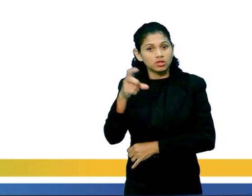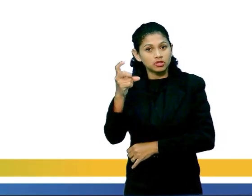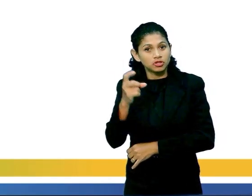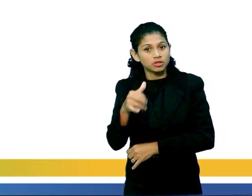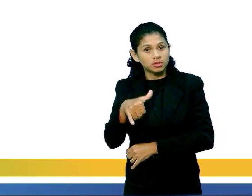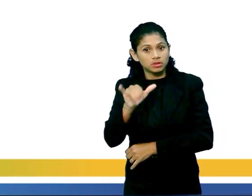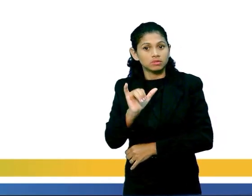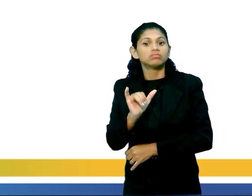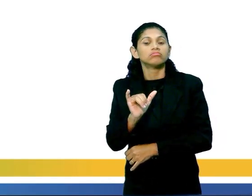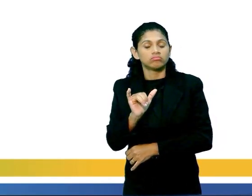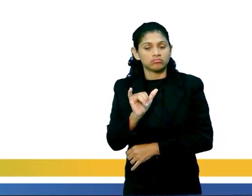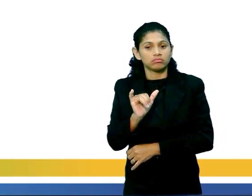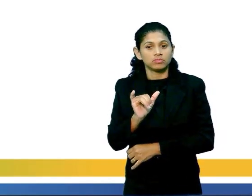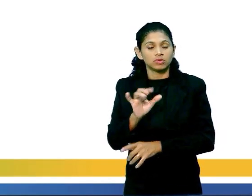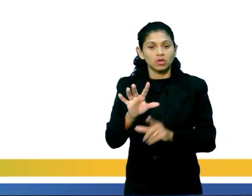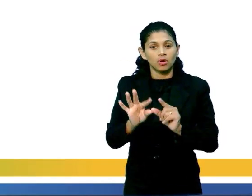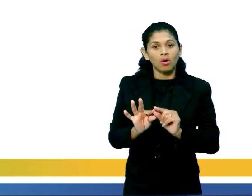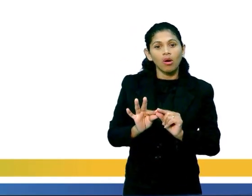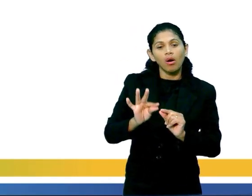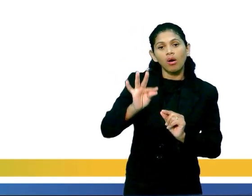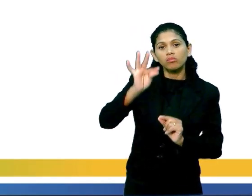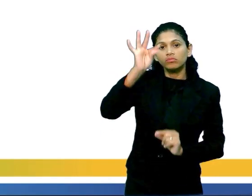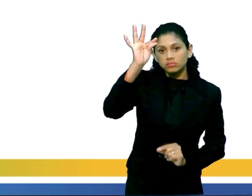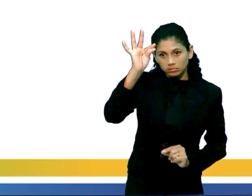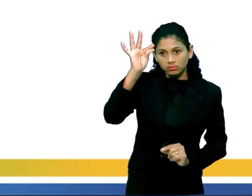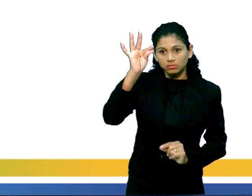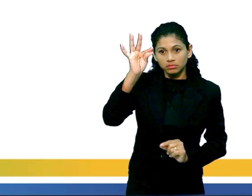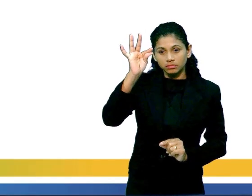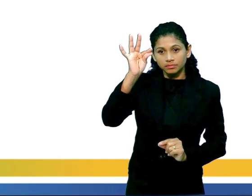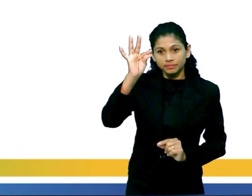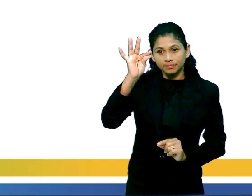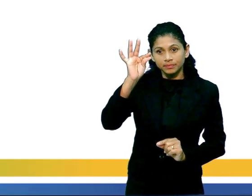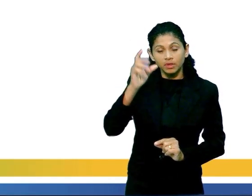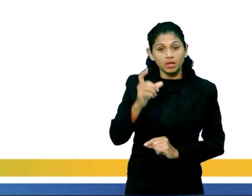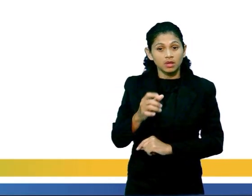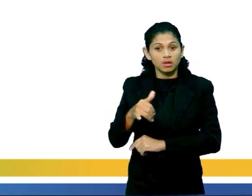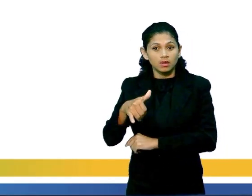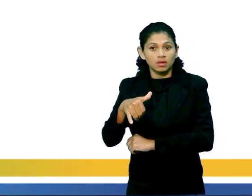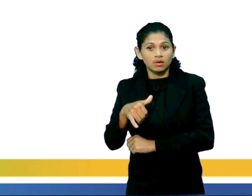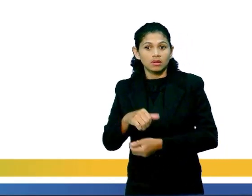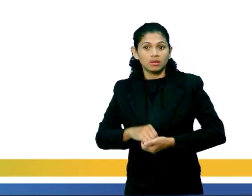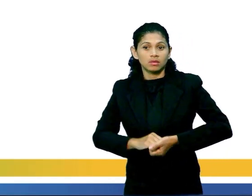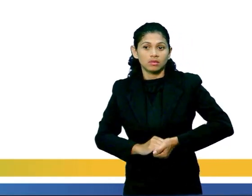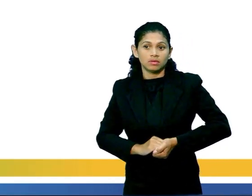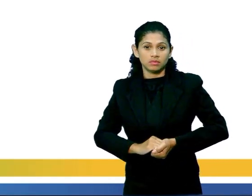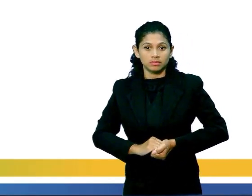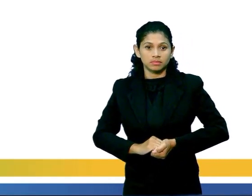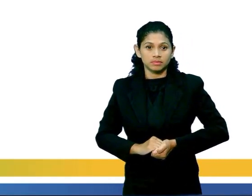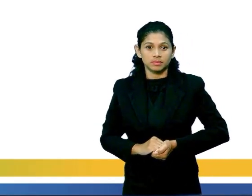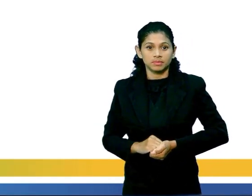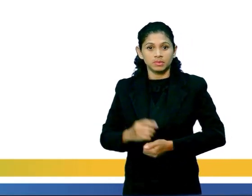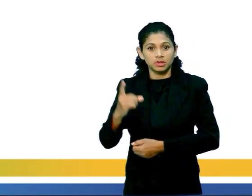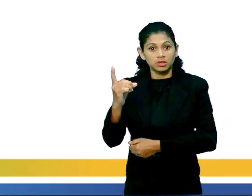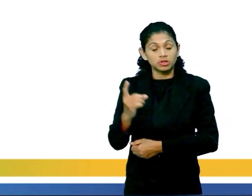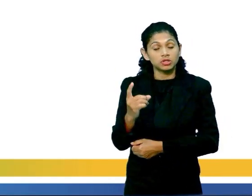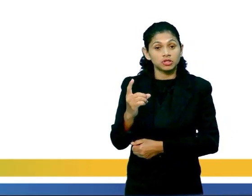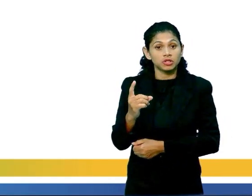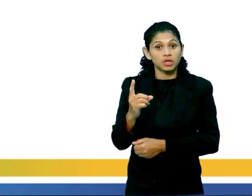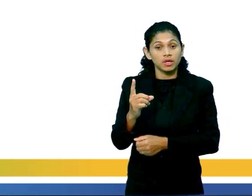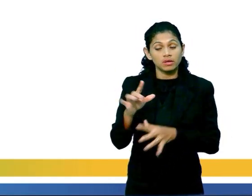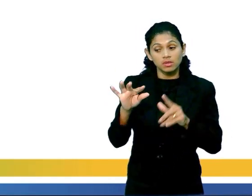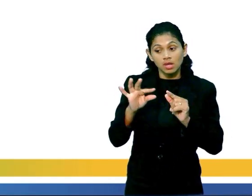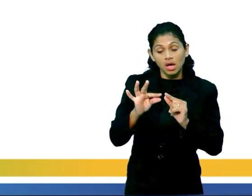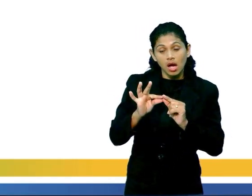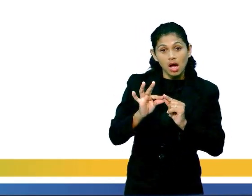altura e no eixo horizontal x está representada a distância, ambas em metros. Considere que o canhão está